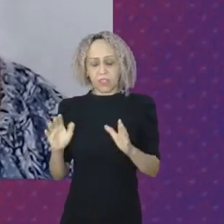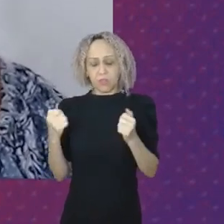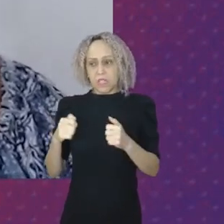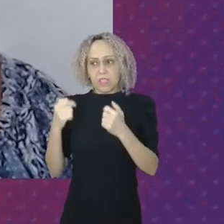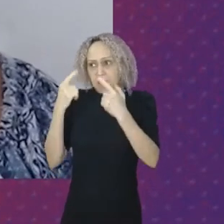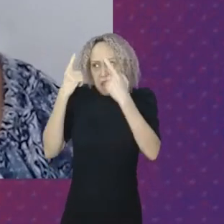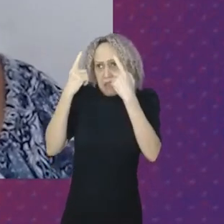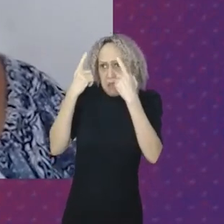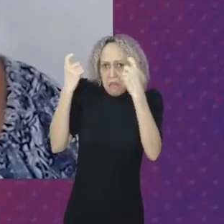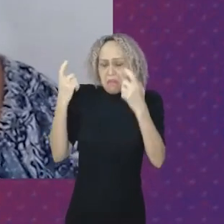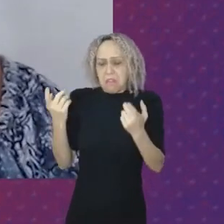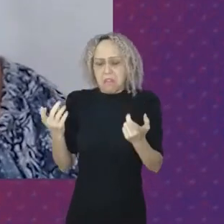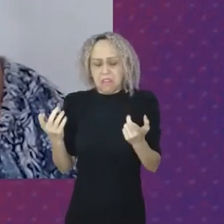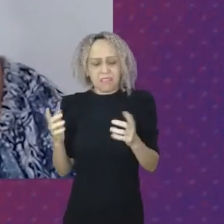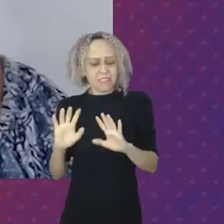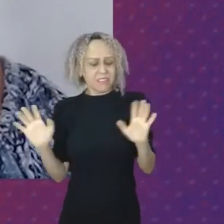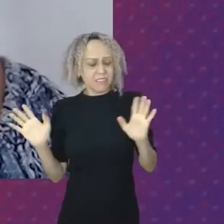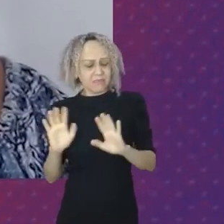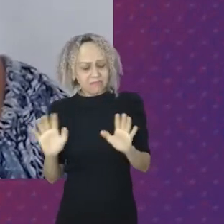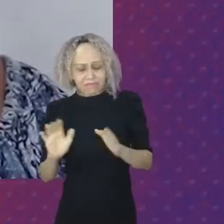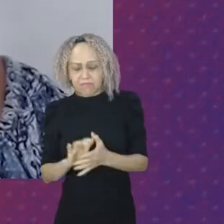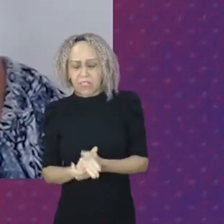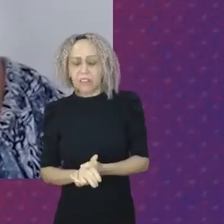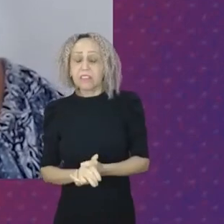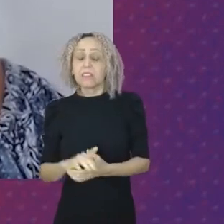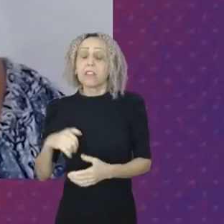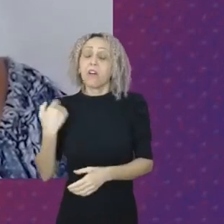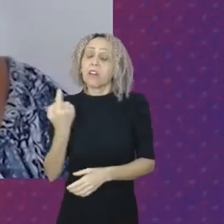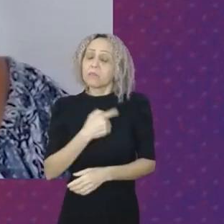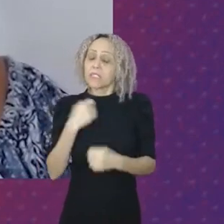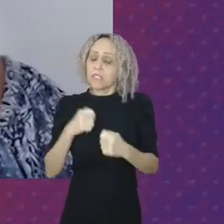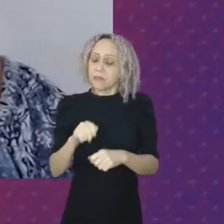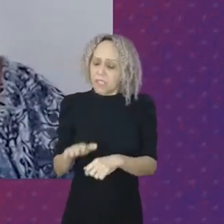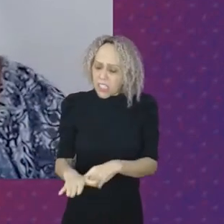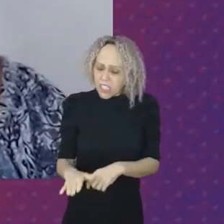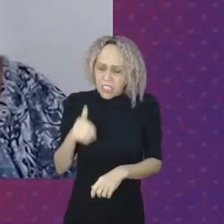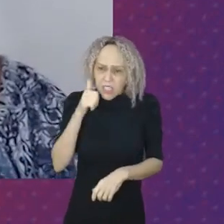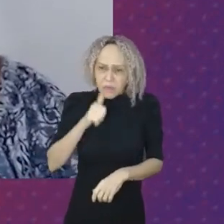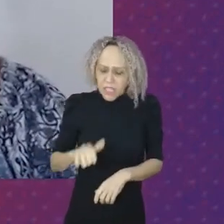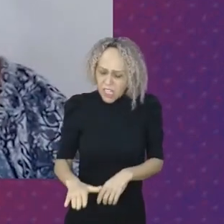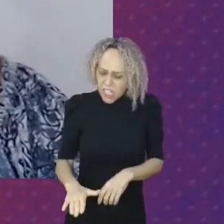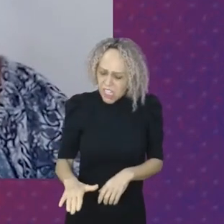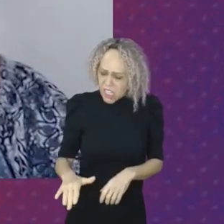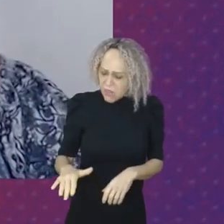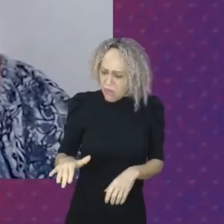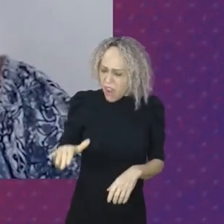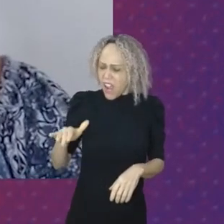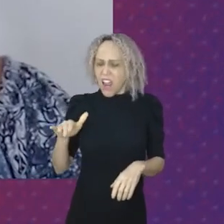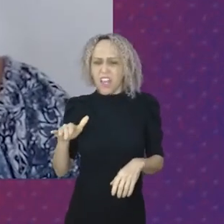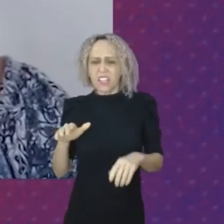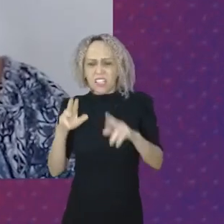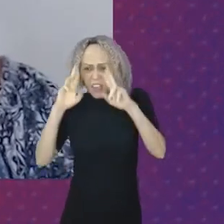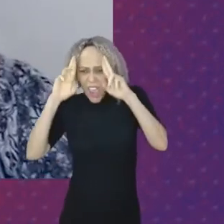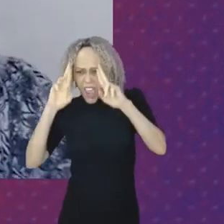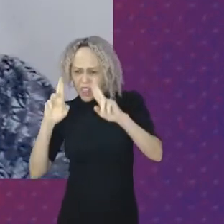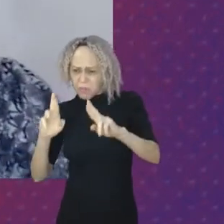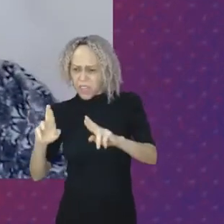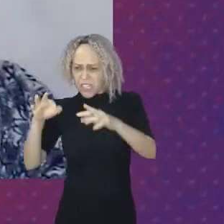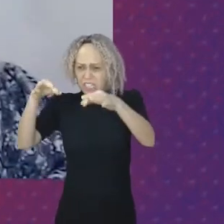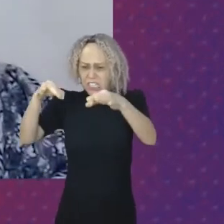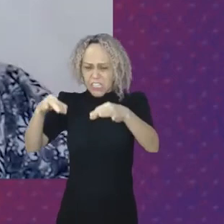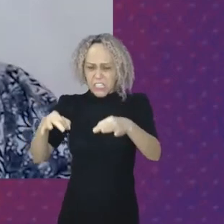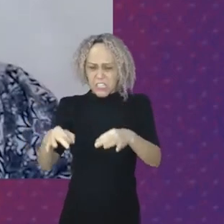primeira infância, fortalecer essa construção do respeito, da dignidade, do